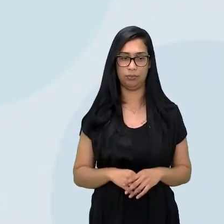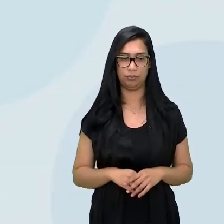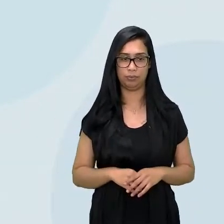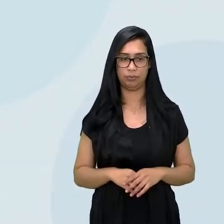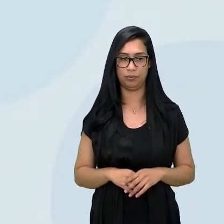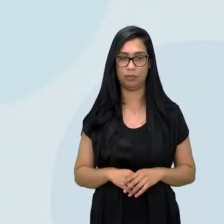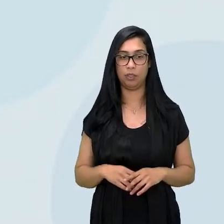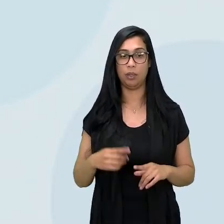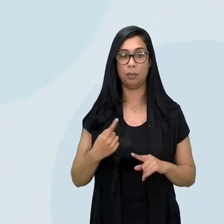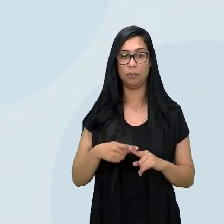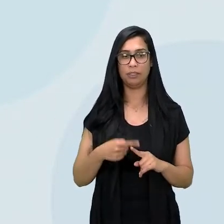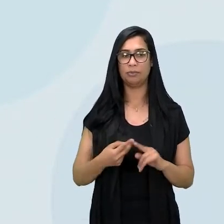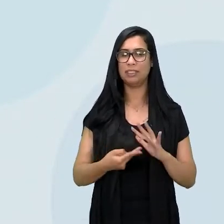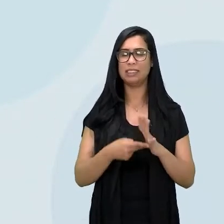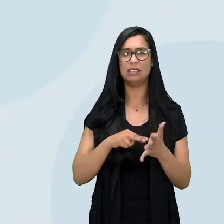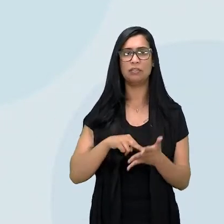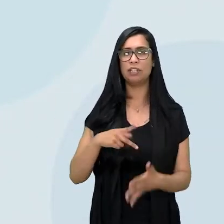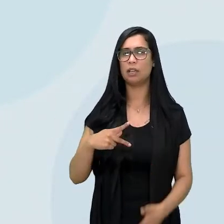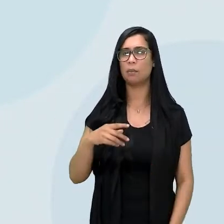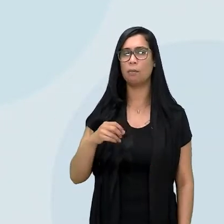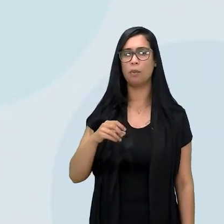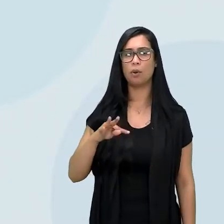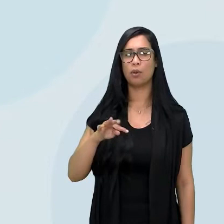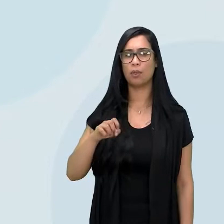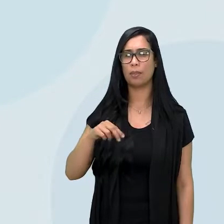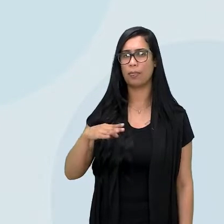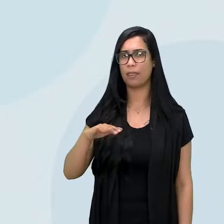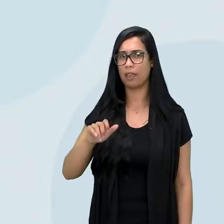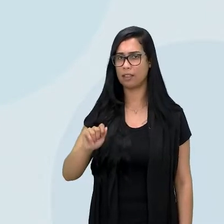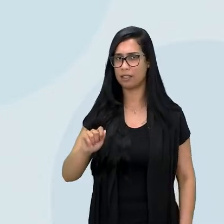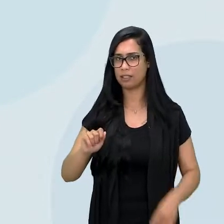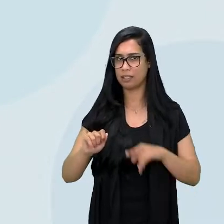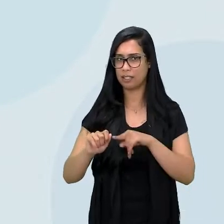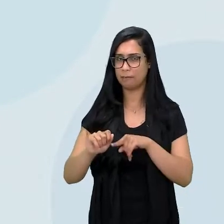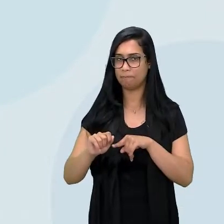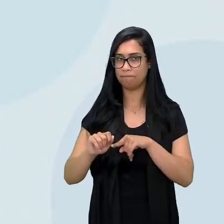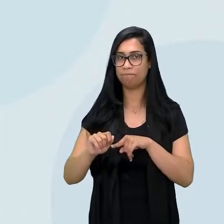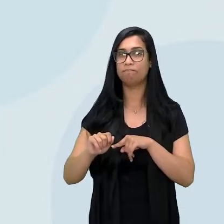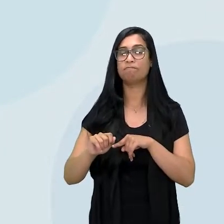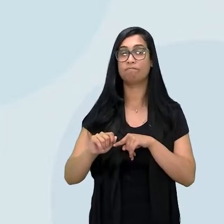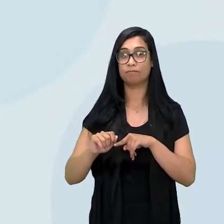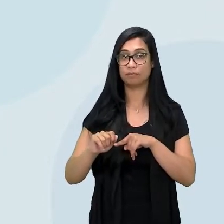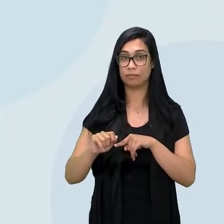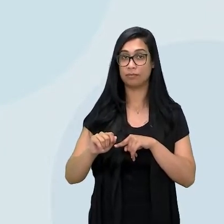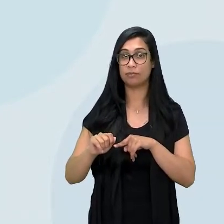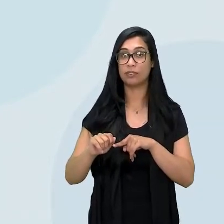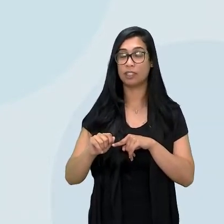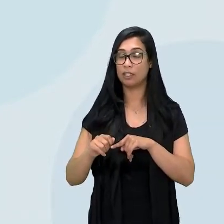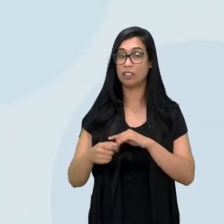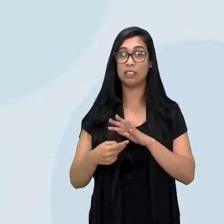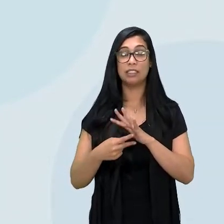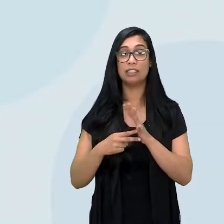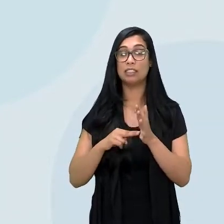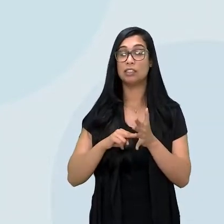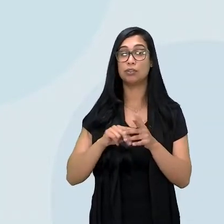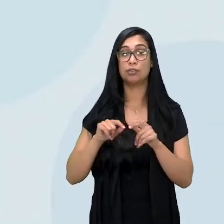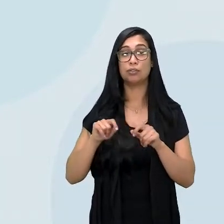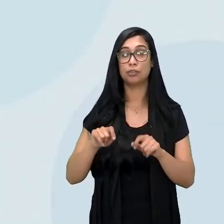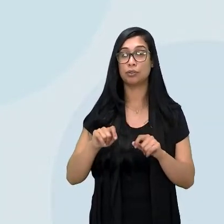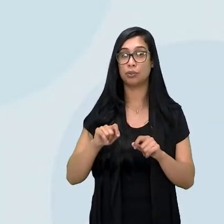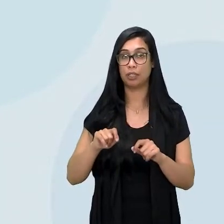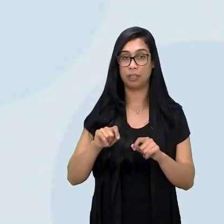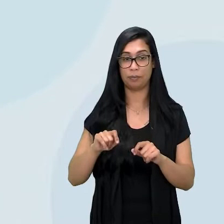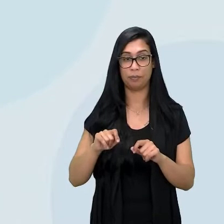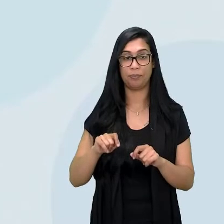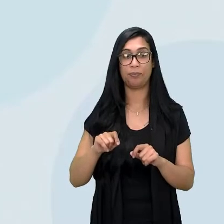a potência, o que é a potência? É a relação, a gente viu que relação a gente pode dizer que é uma divisão, né? Uma fração